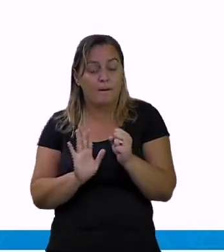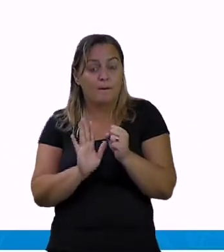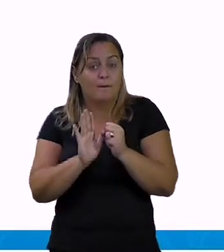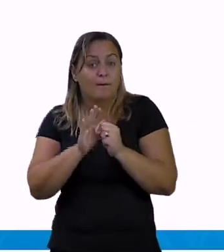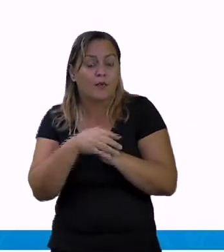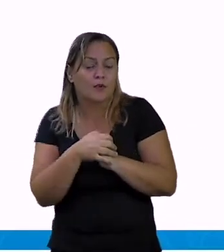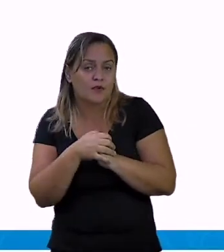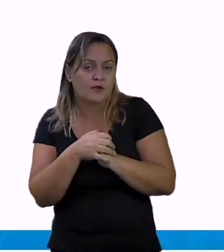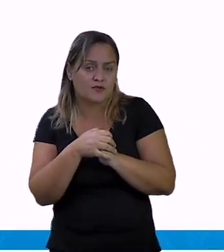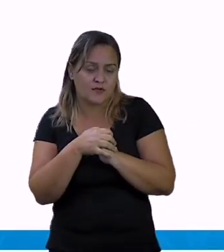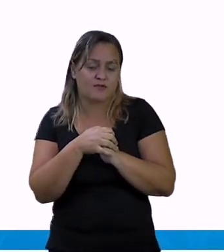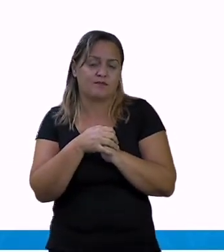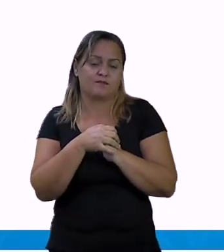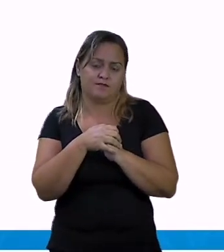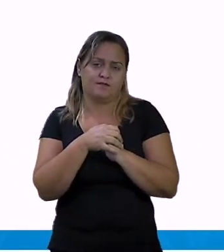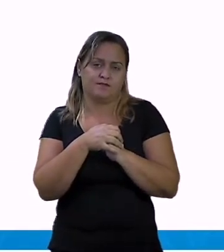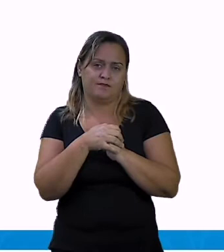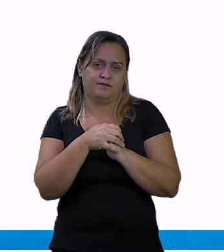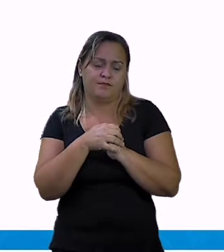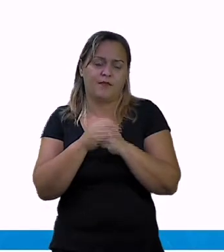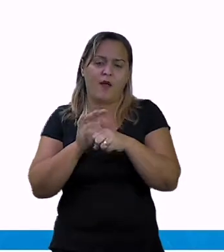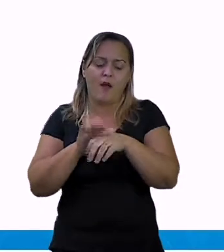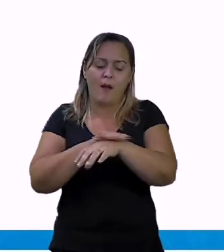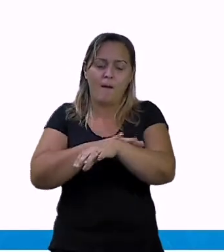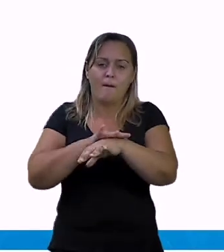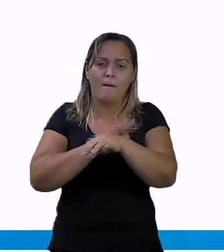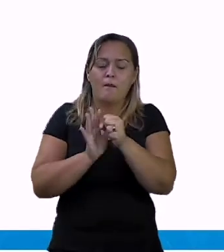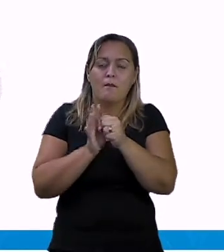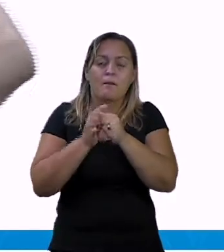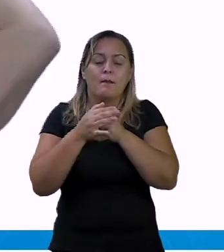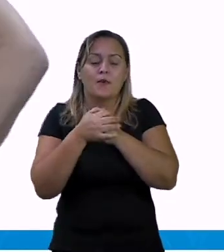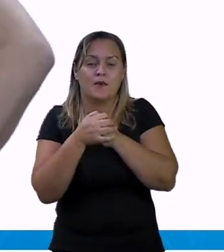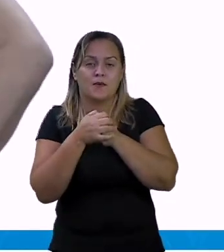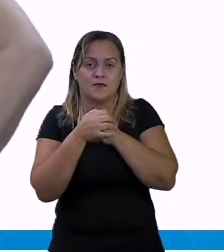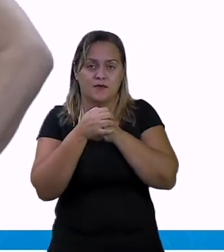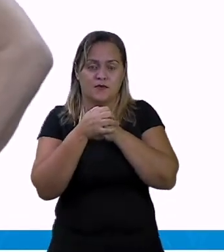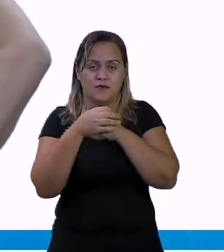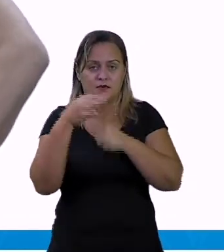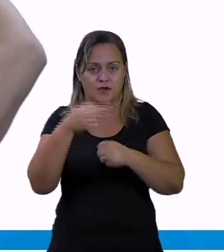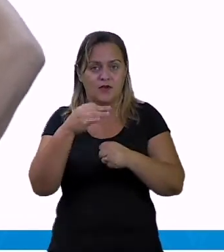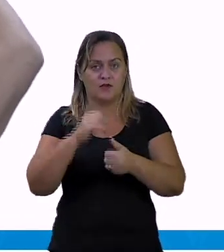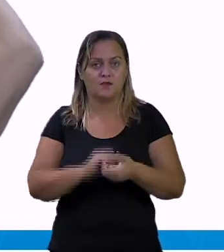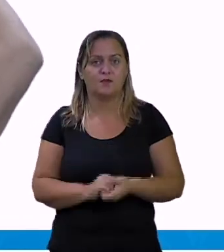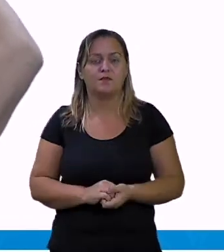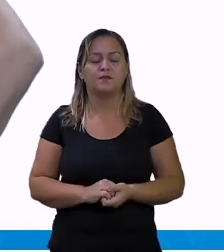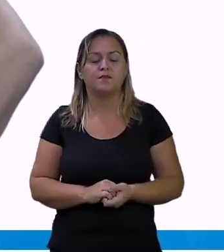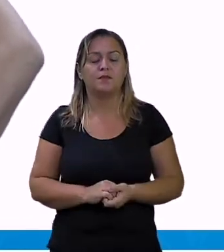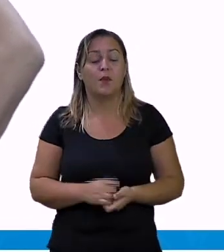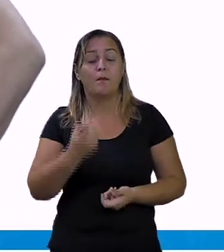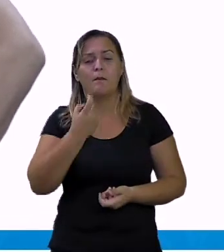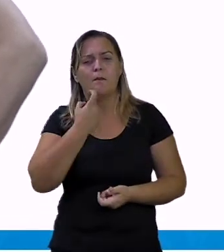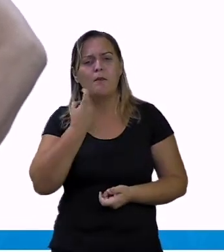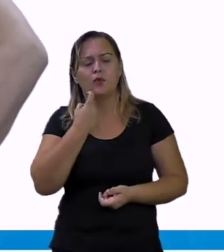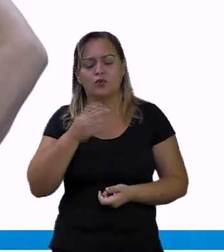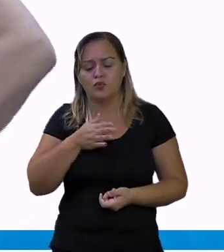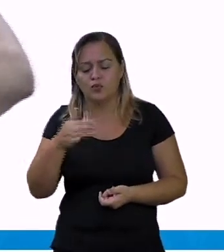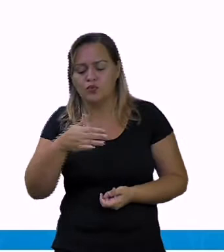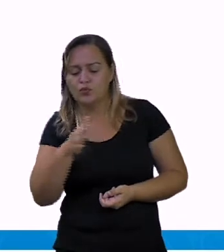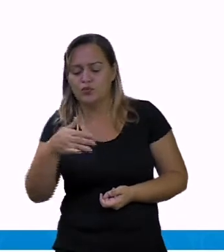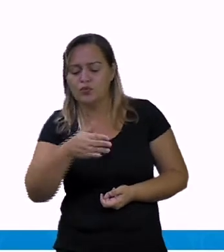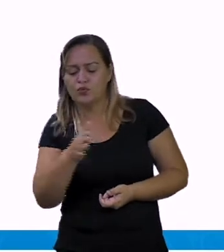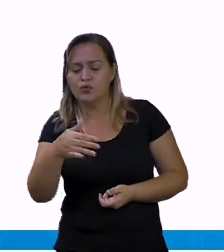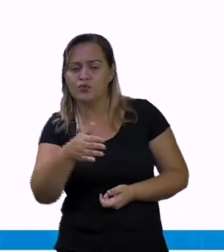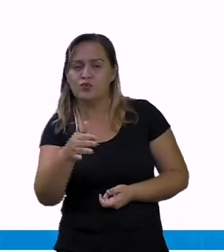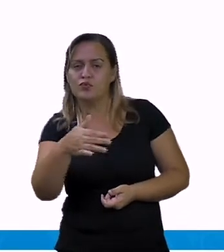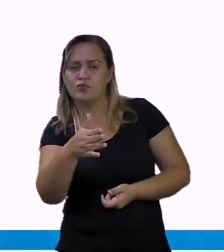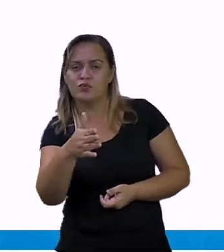meio do movimento dos músculos. Peixe tem músculo, professora? Sim,